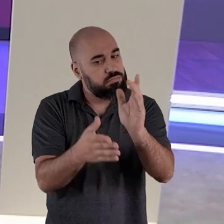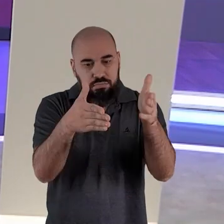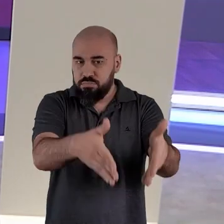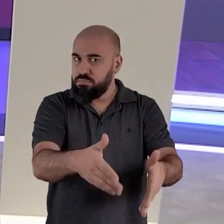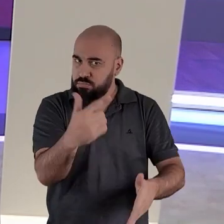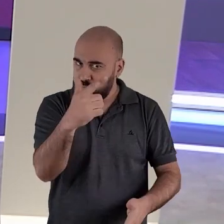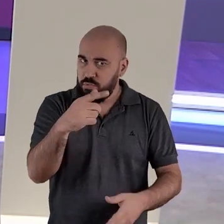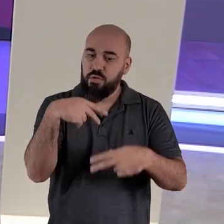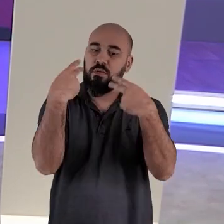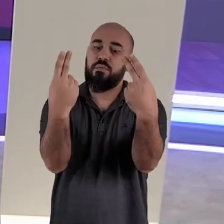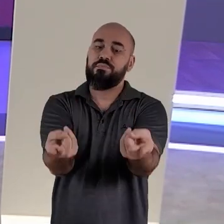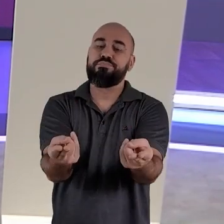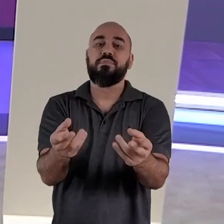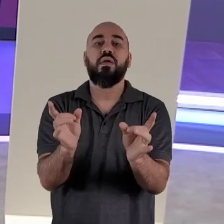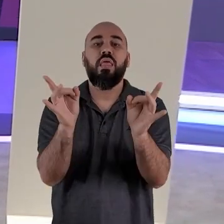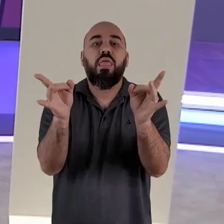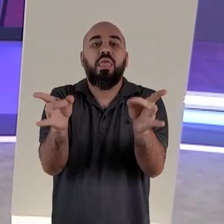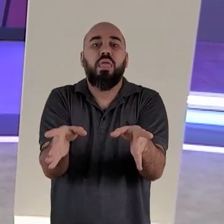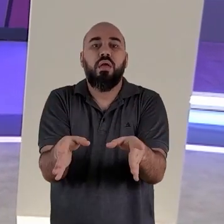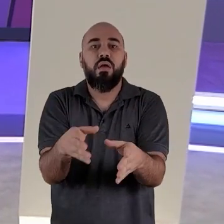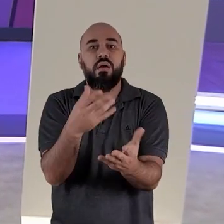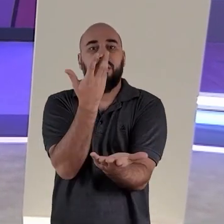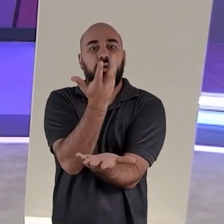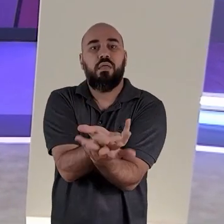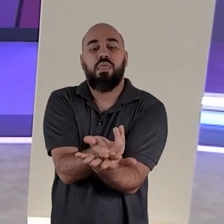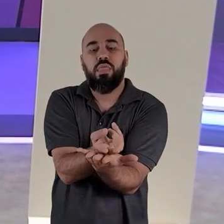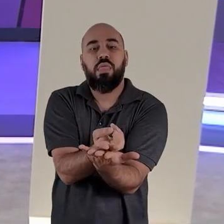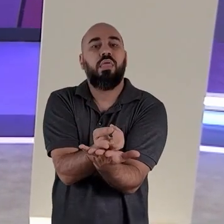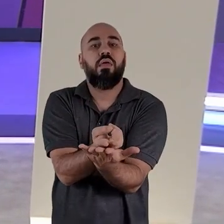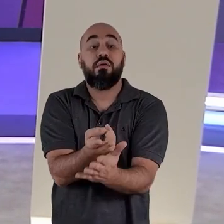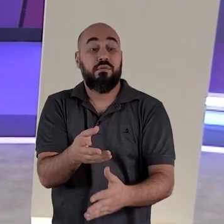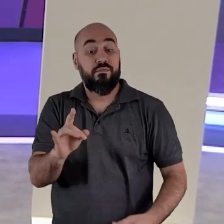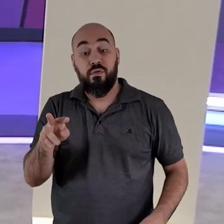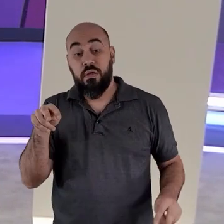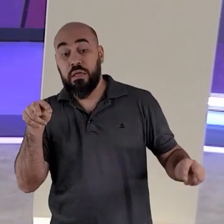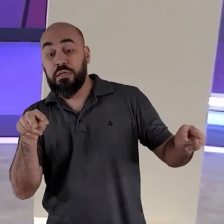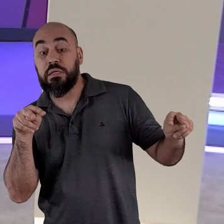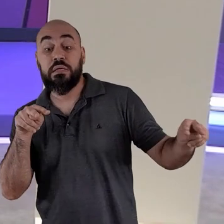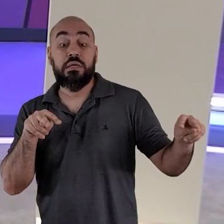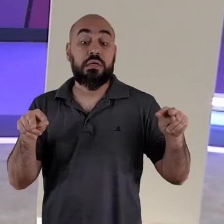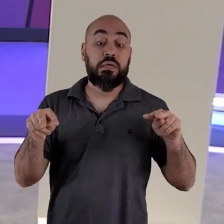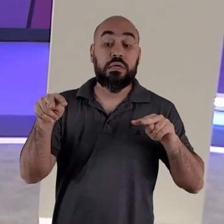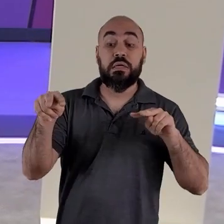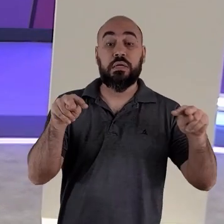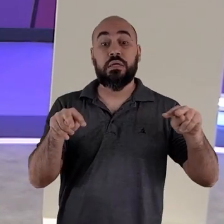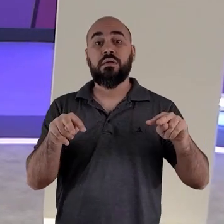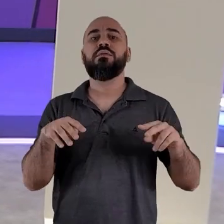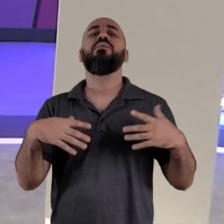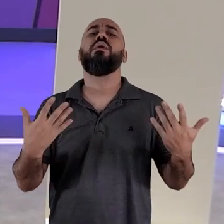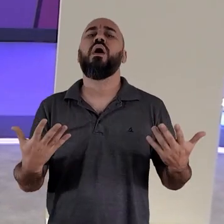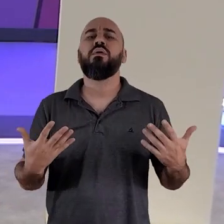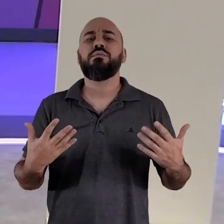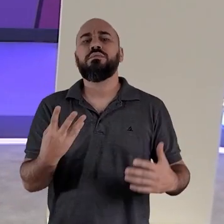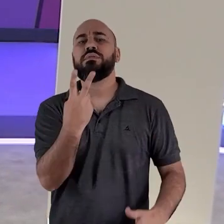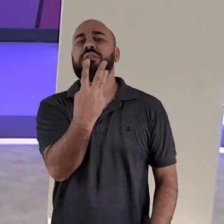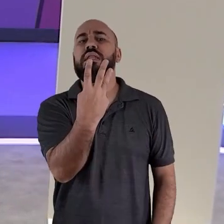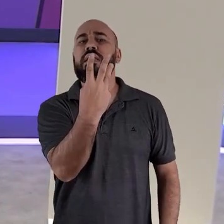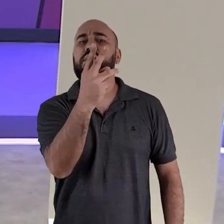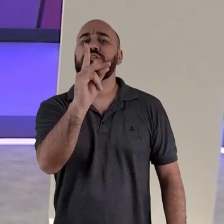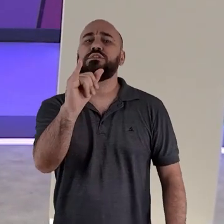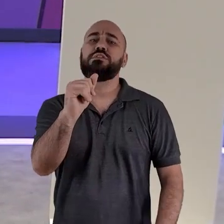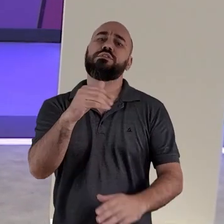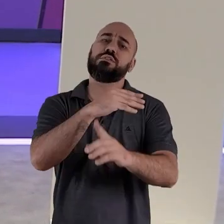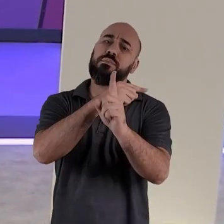ficar expostas por 3 dias e meio. Lembre-se, em profecia, dia vale ano. Então, 3 dias e meio, nós estamos